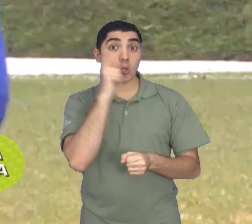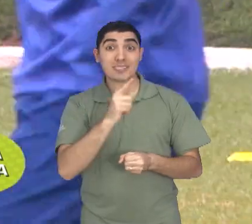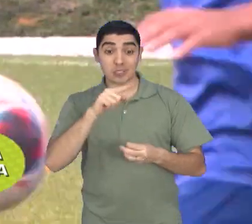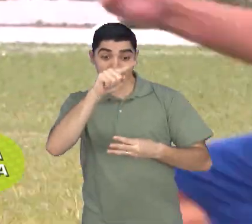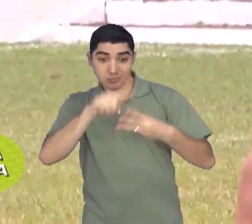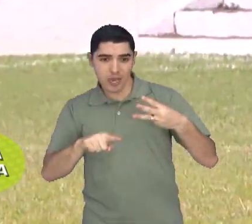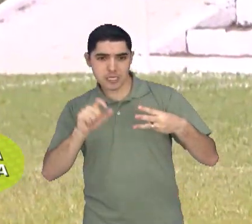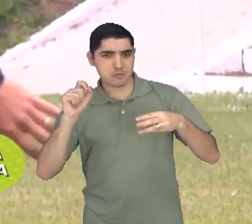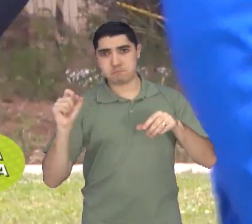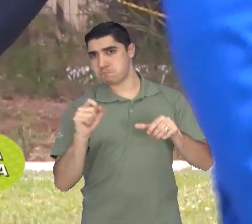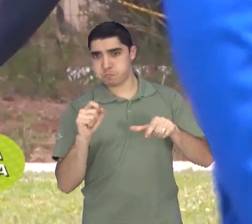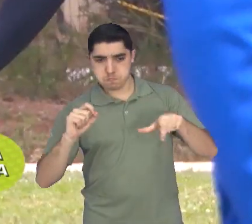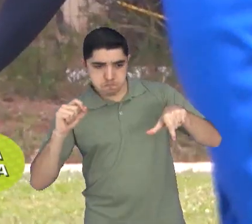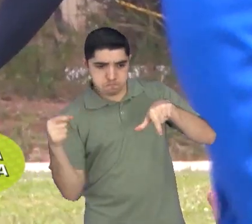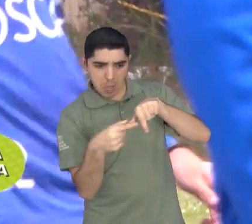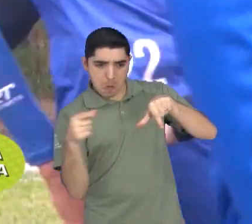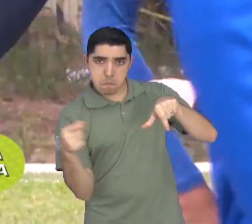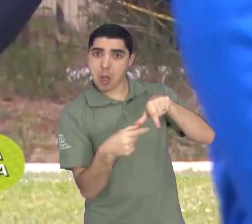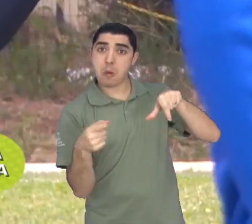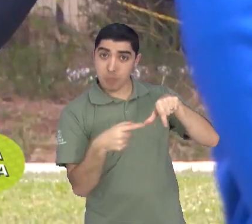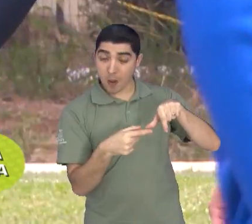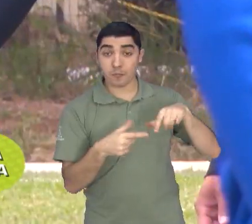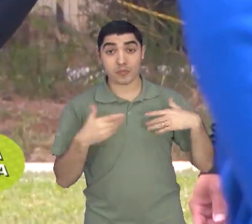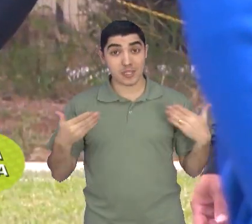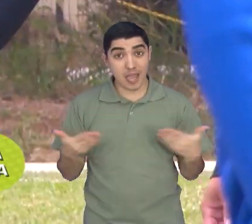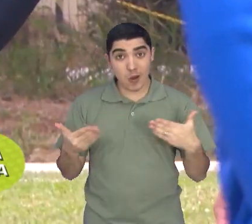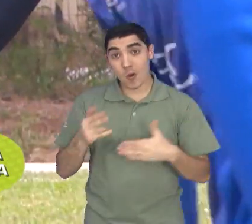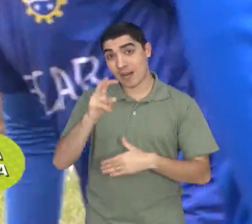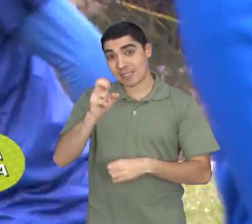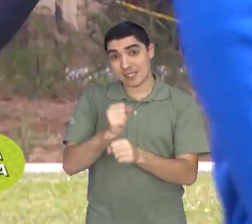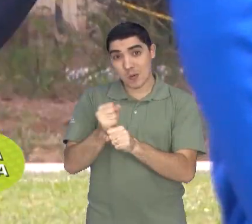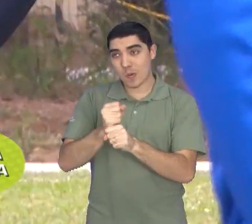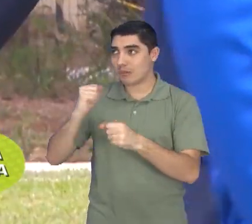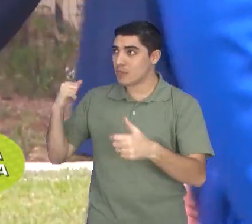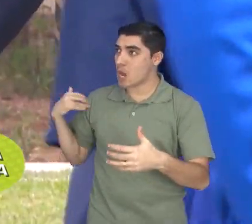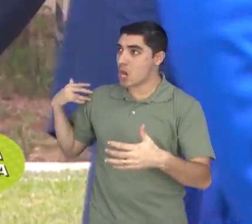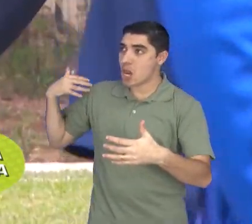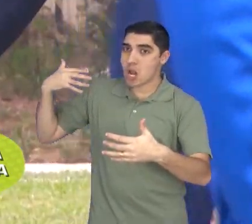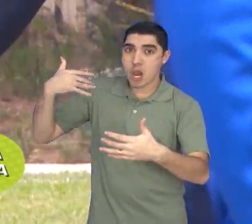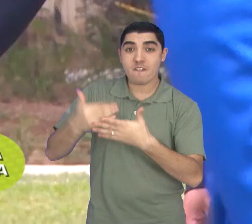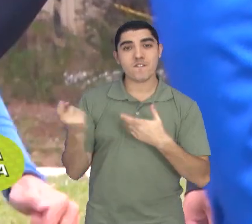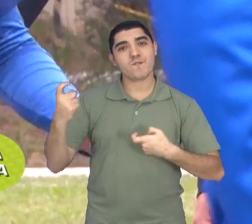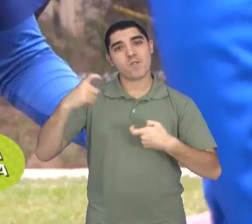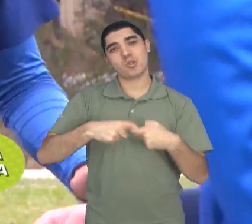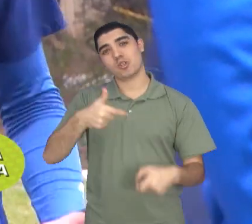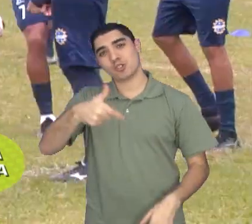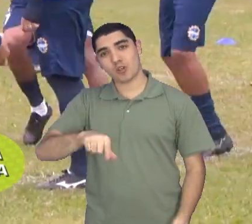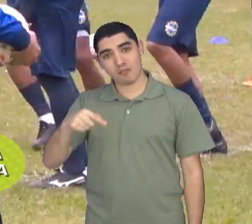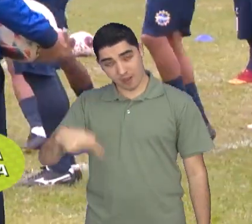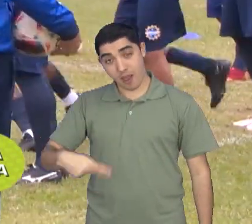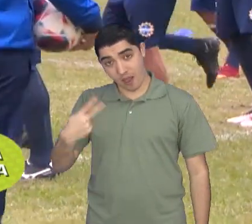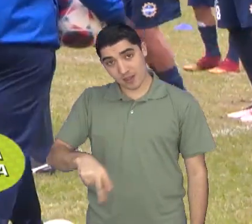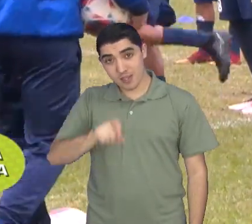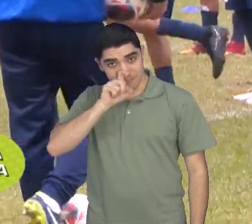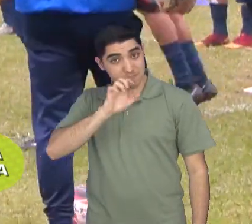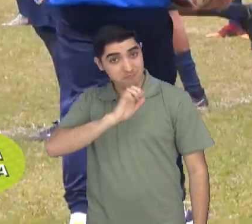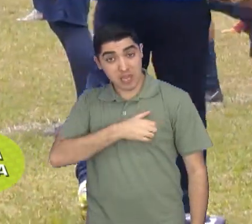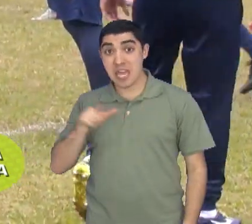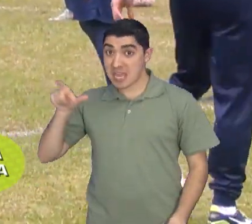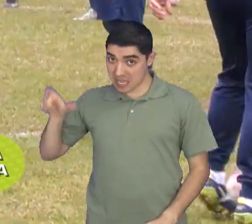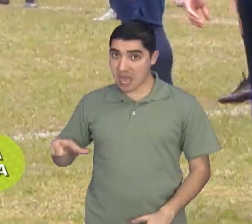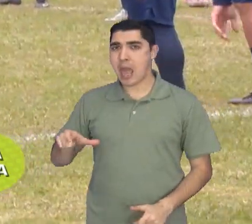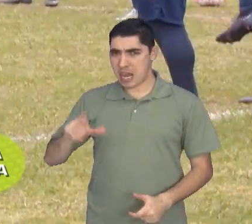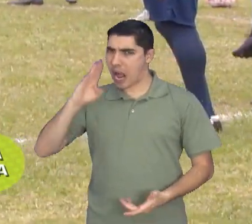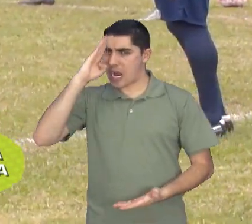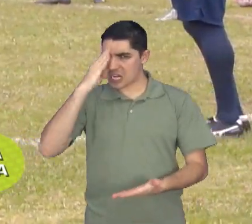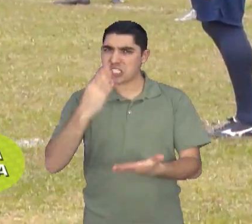A2 deste ano. E agora, 5 anos depois, retorna à Águia do Vale com acessos e confiança para